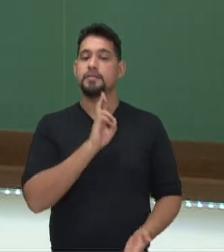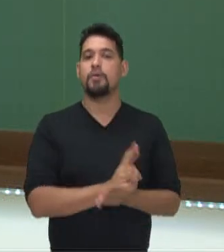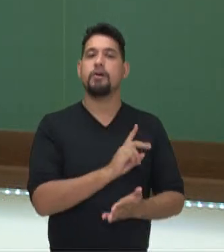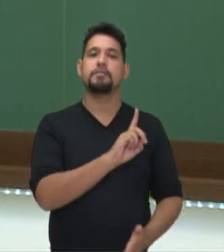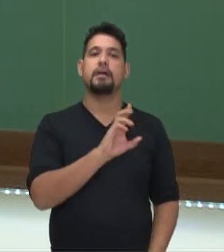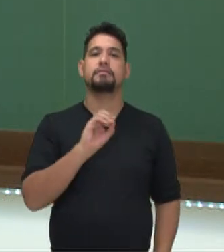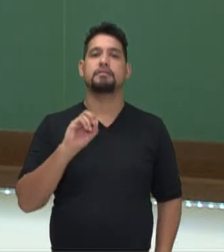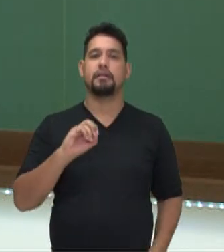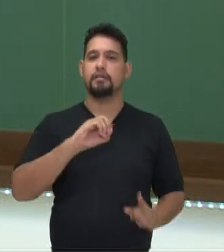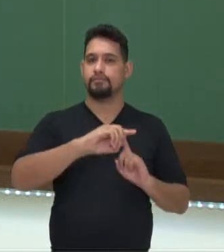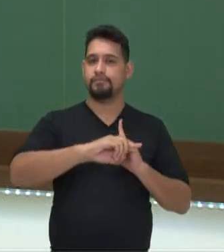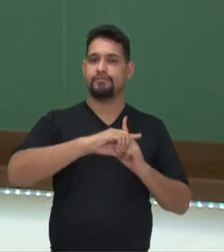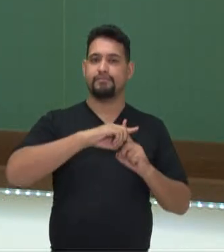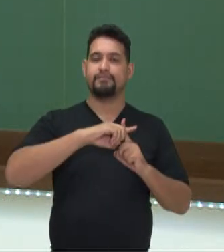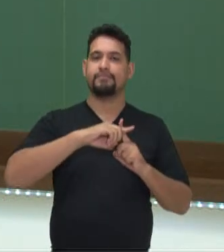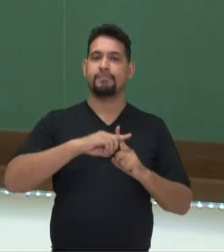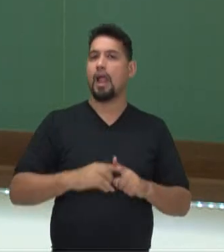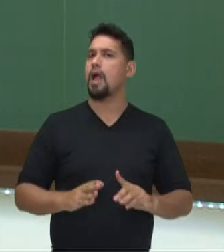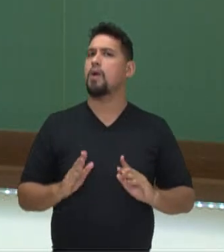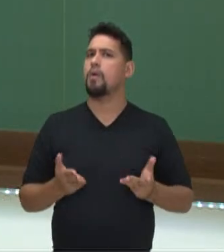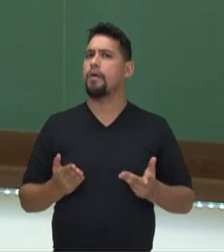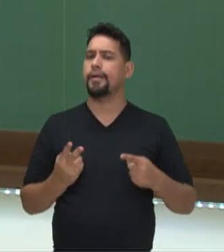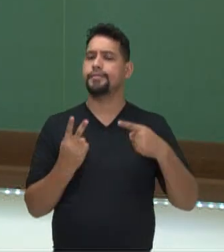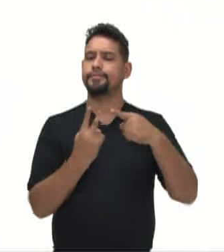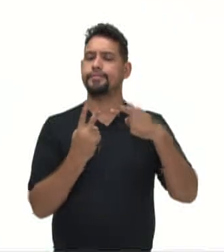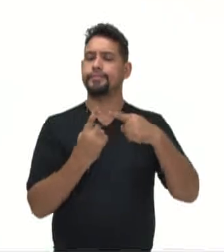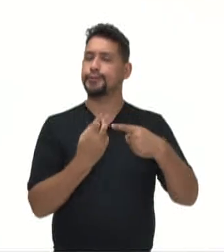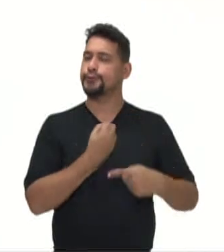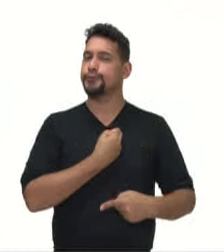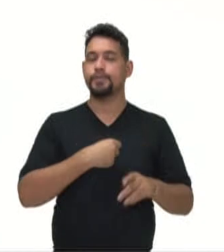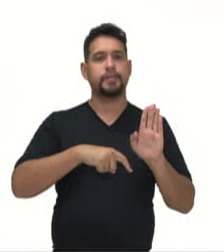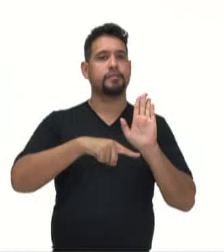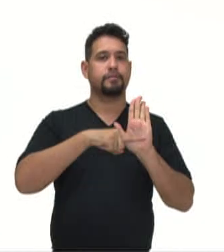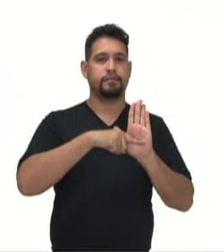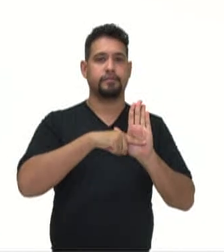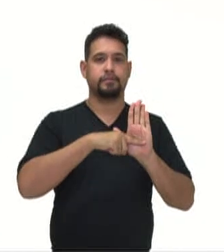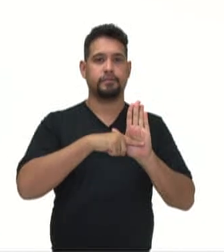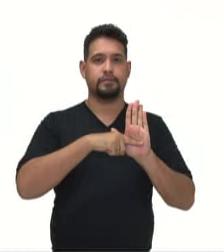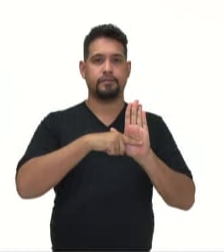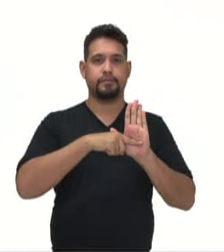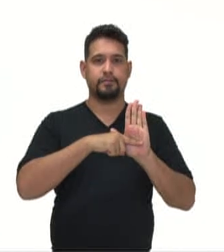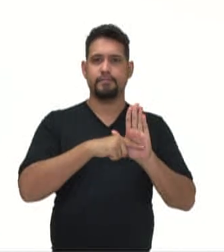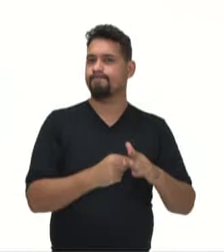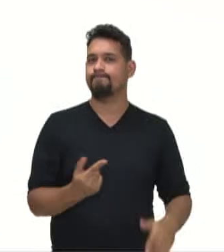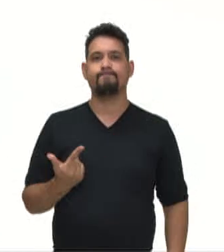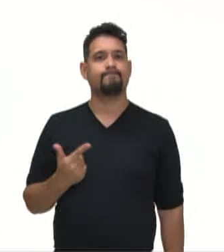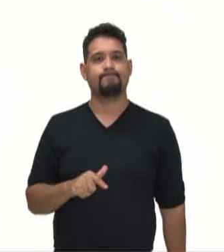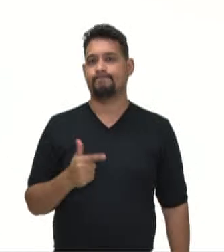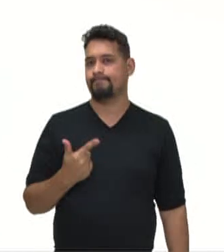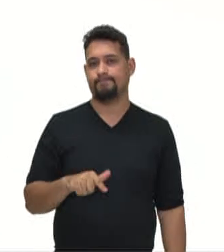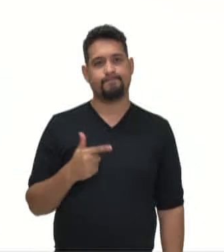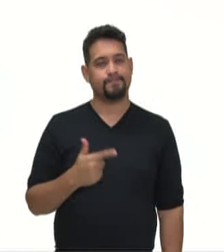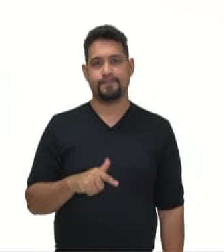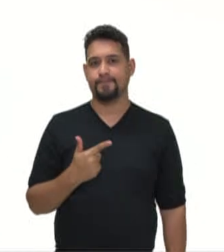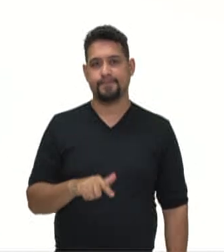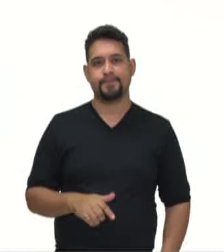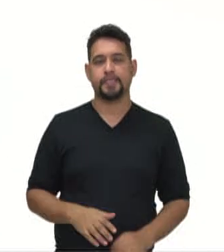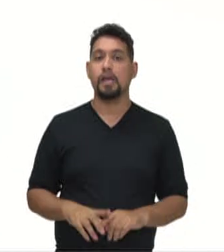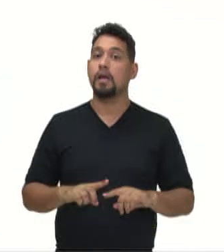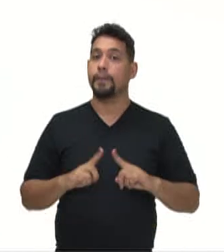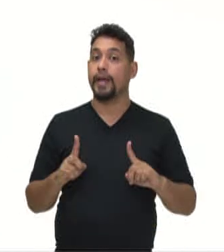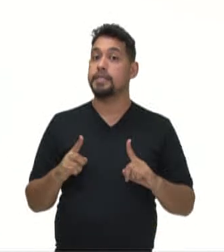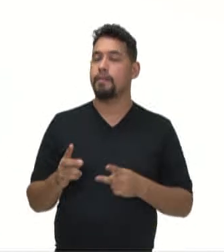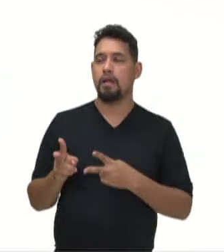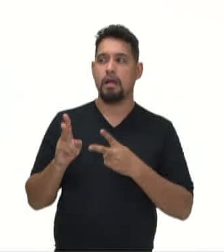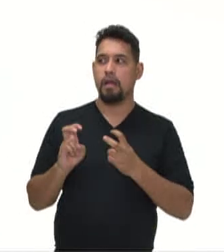100 positivo. Agora, a raiz quadrada de um número negativo não existe, ok? Então, para